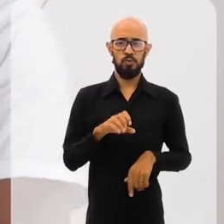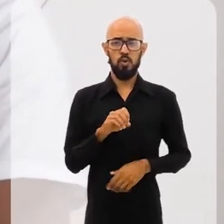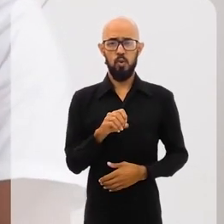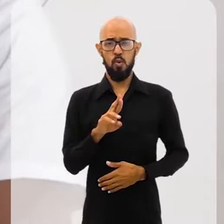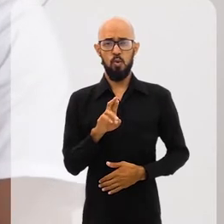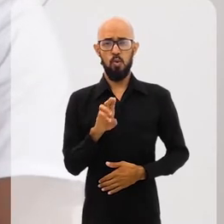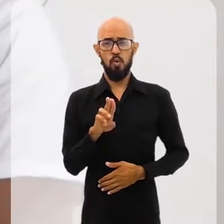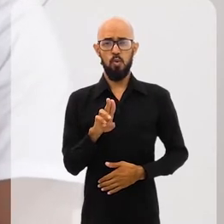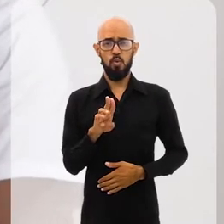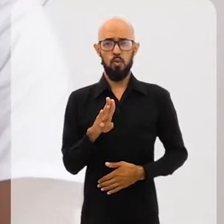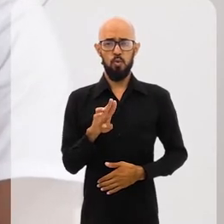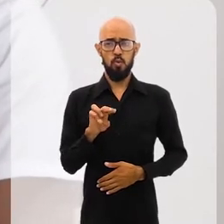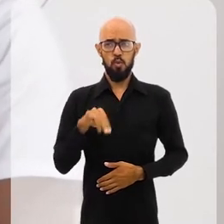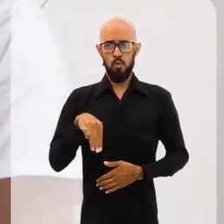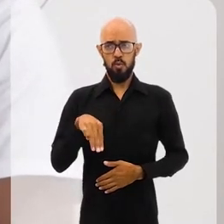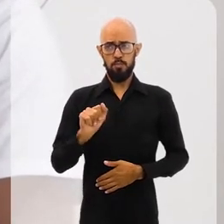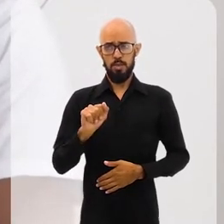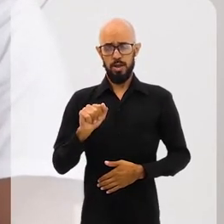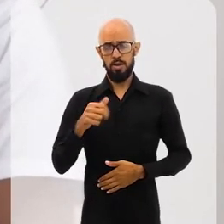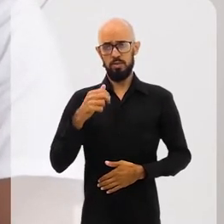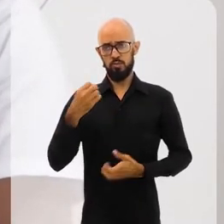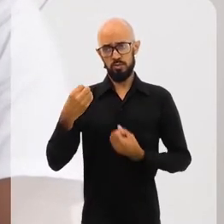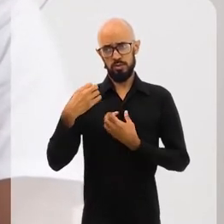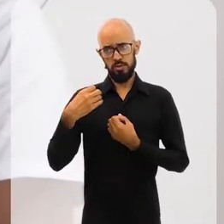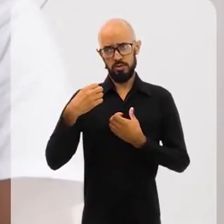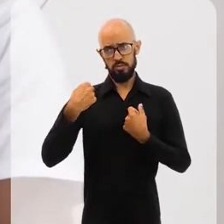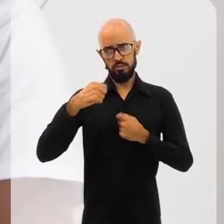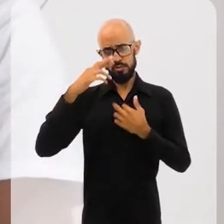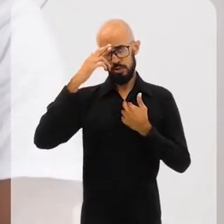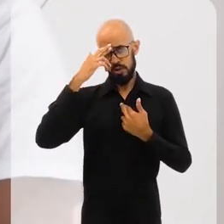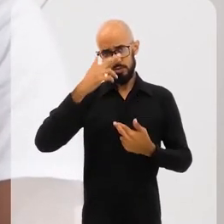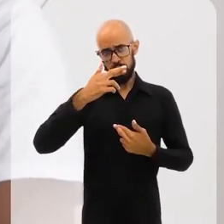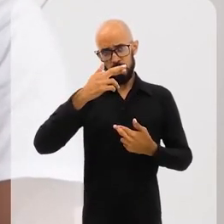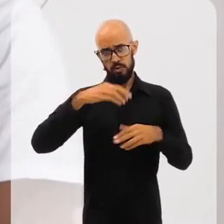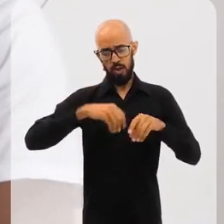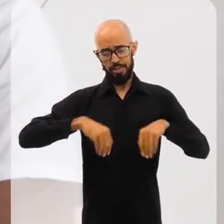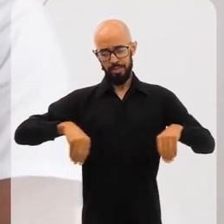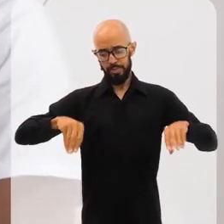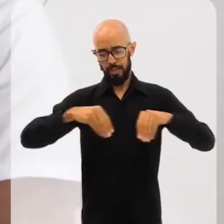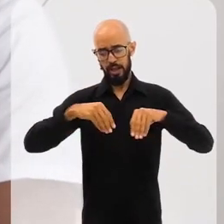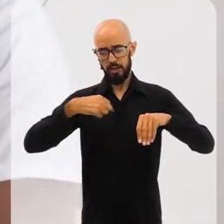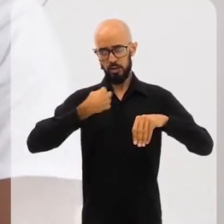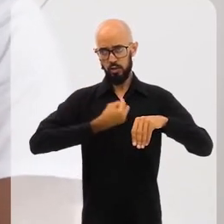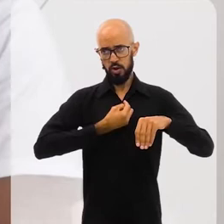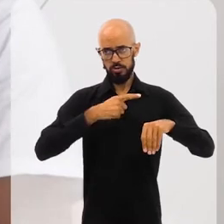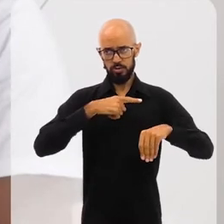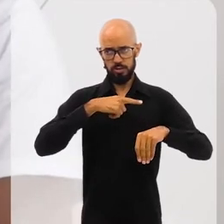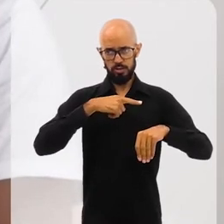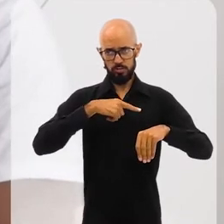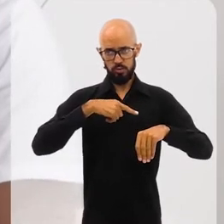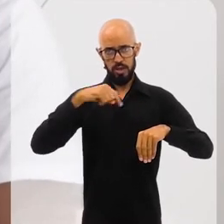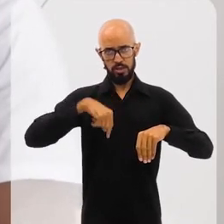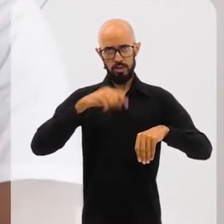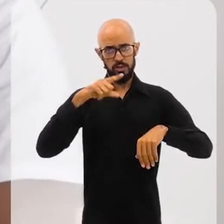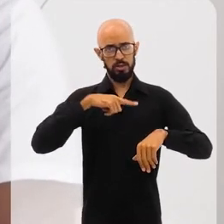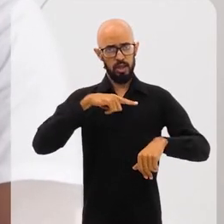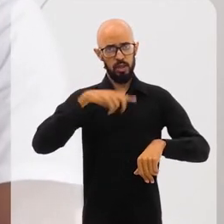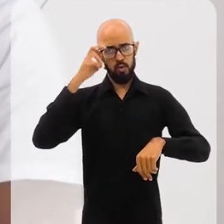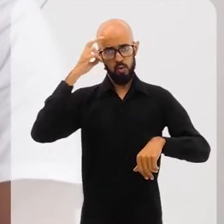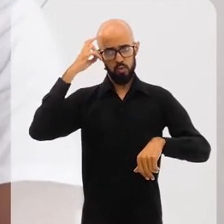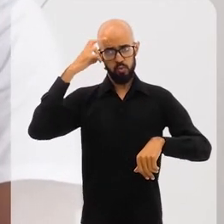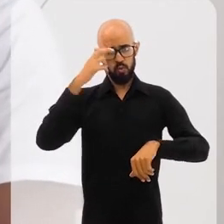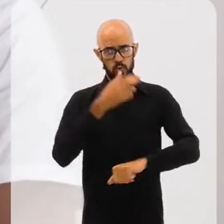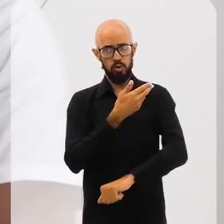ensina que a gente precisa respeitar a terra que a gente está pisando. Ou seja, Se a gente está no Brasil, existem culturas,